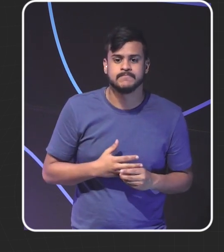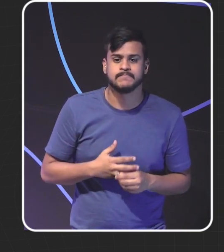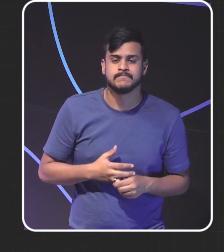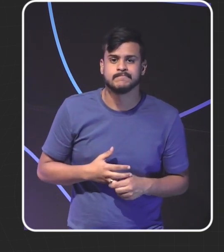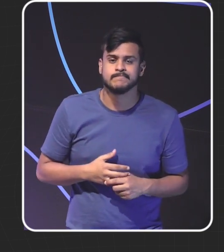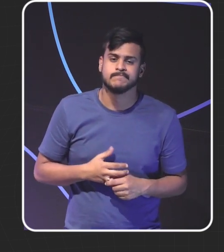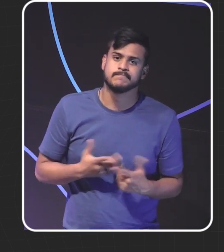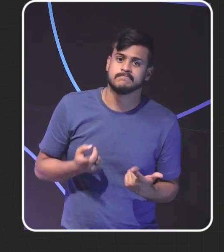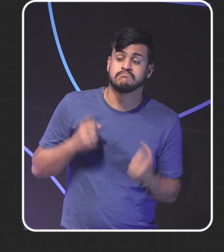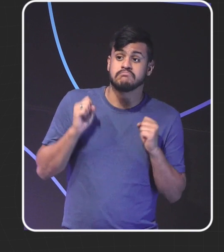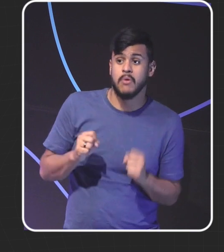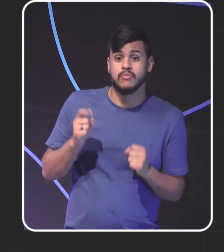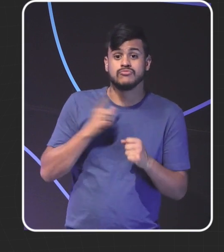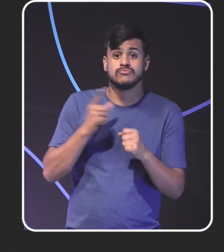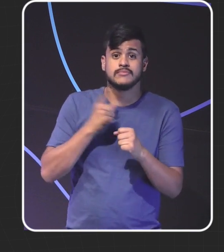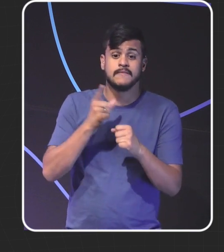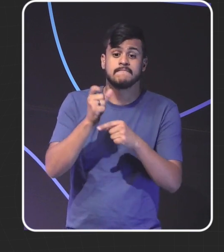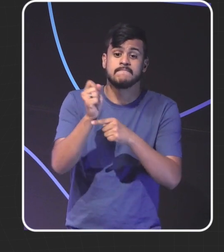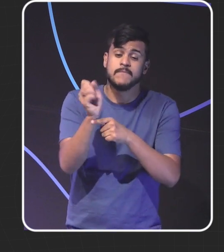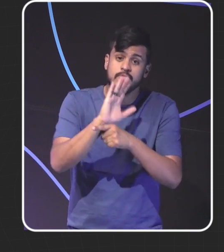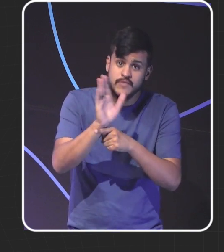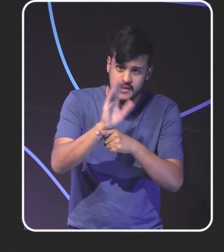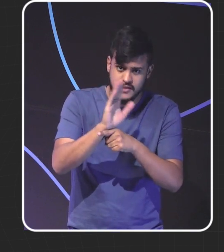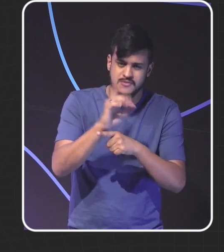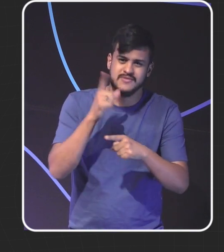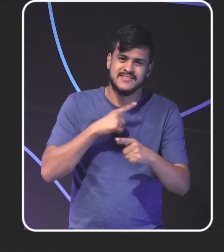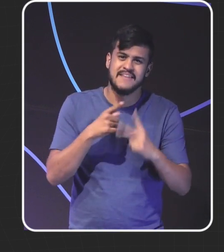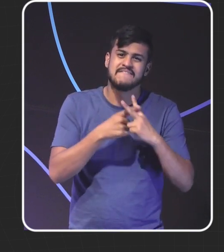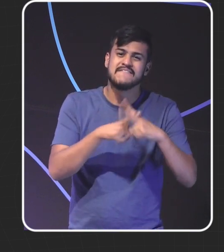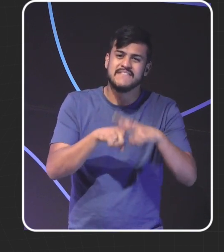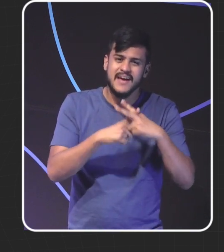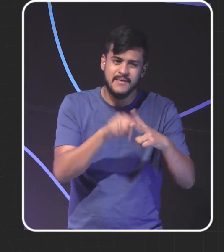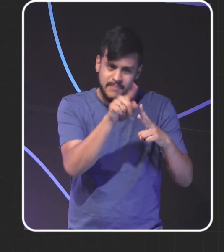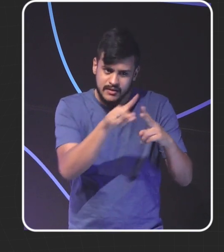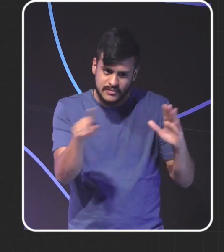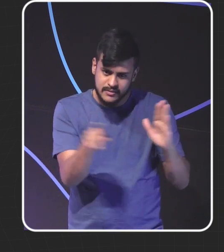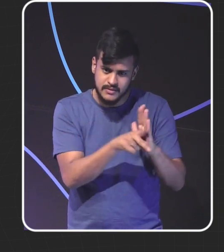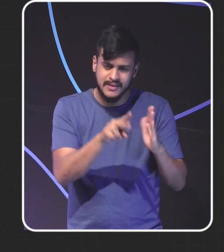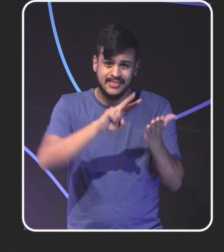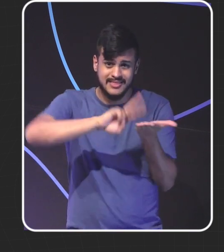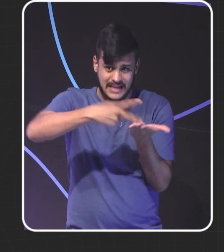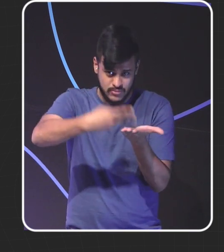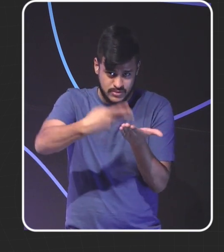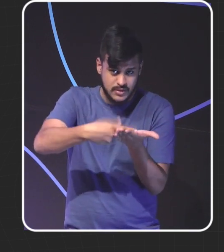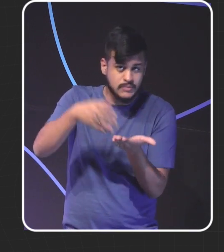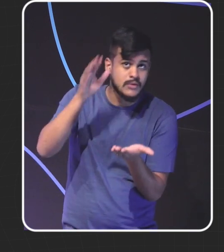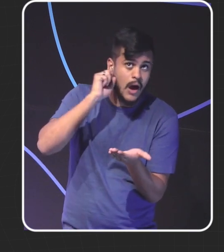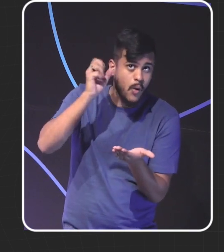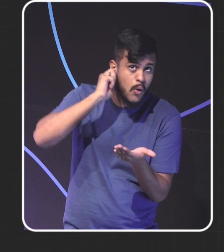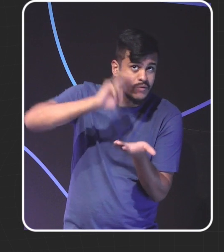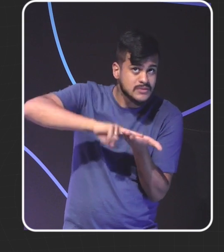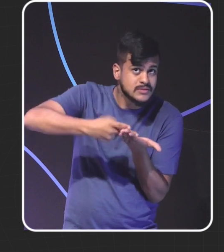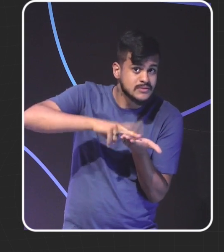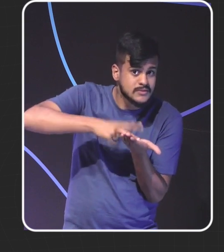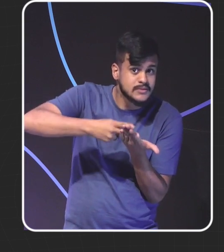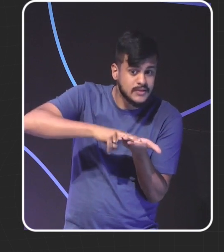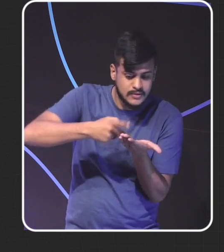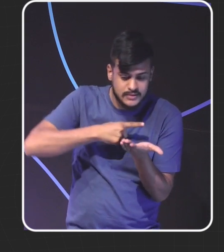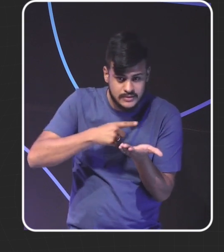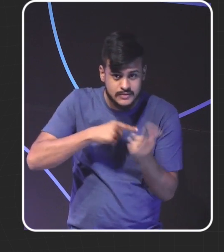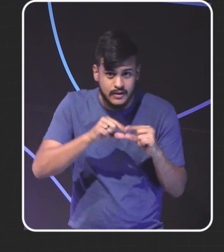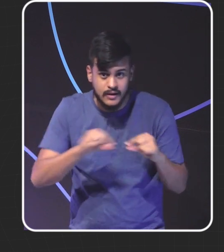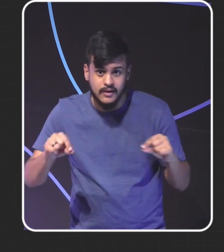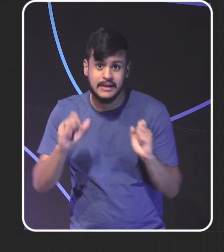vídeos, você ter uma ferramenta de tradução do áudio que está sendo transmitido do vídeo